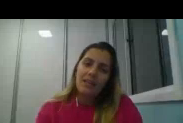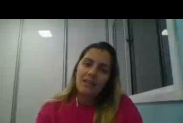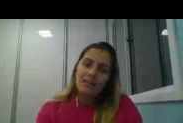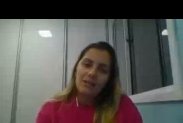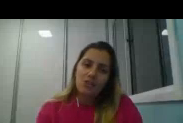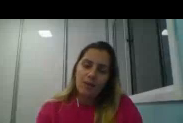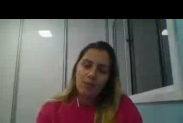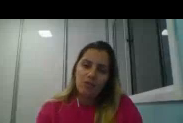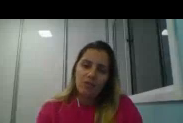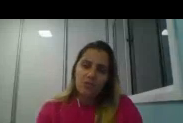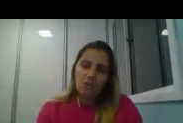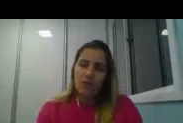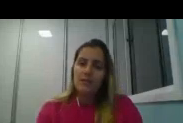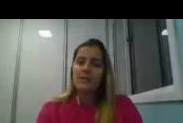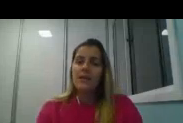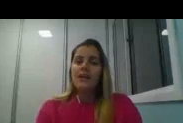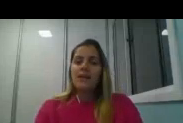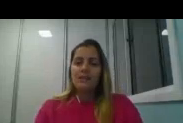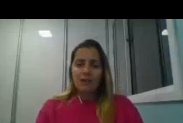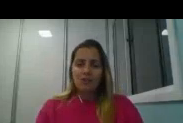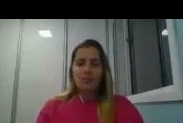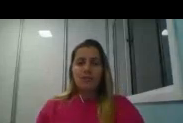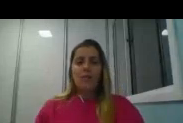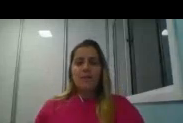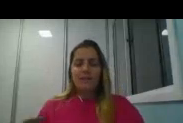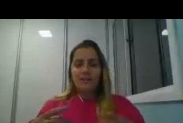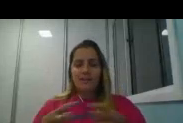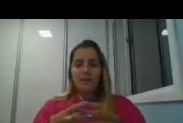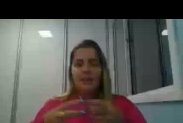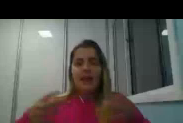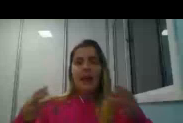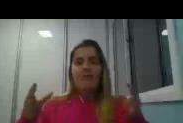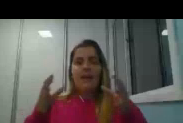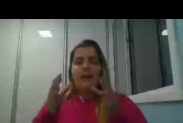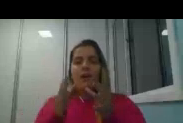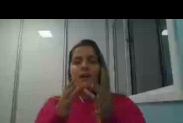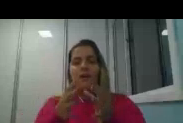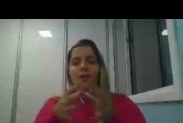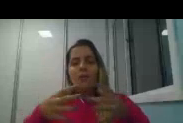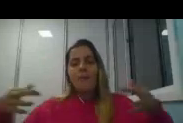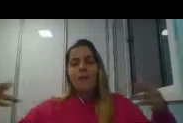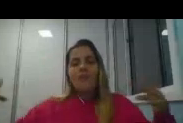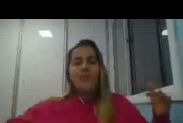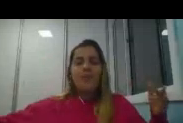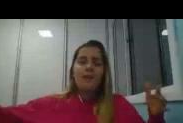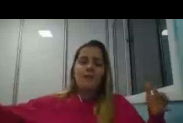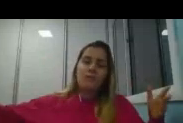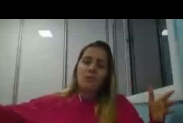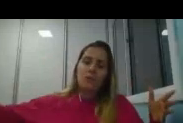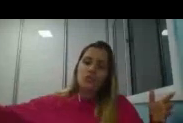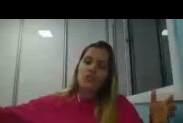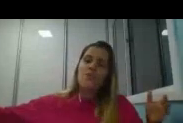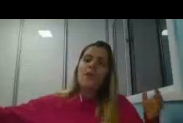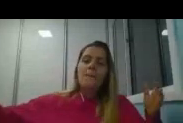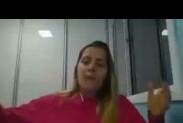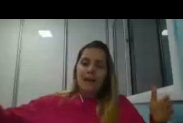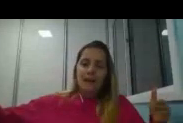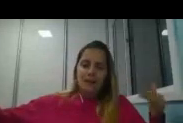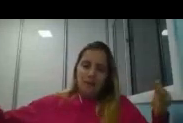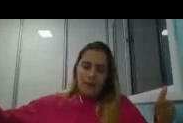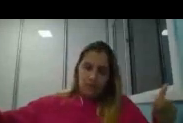a proteínas, que nós chamamos de histonas, que ajudam esse DNA a ficar, ora como cromatina mais